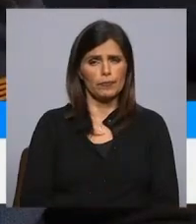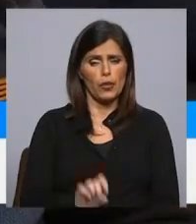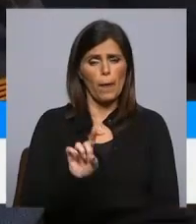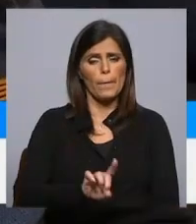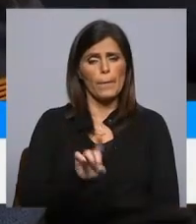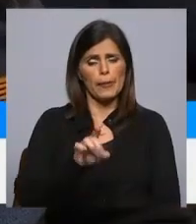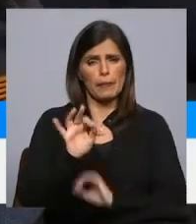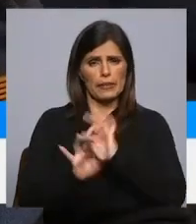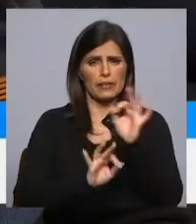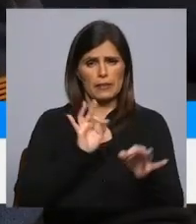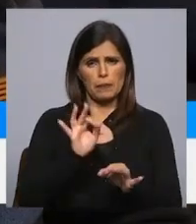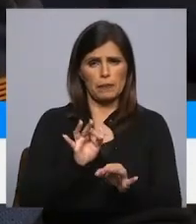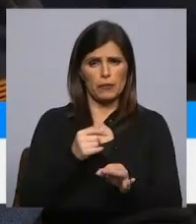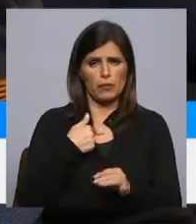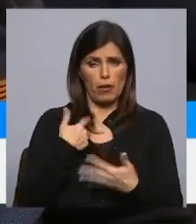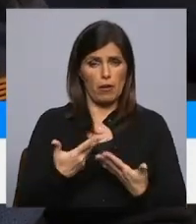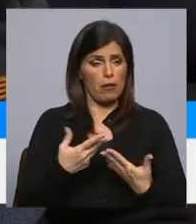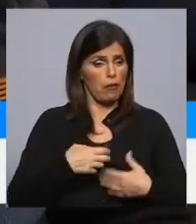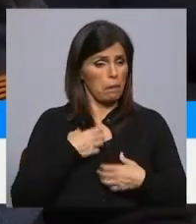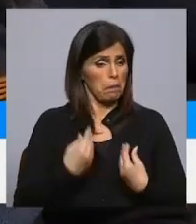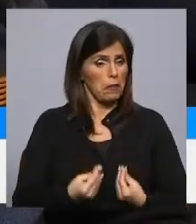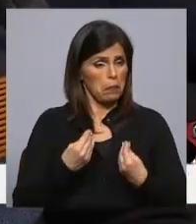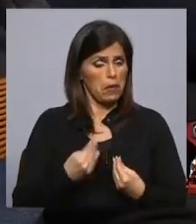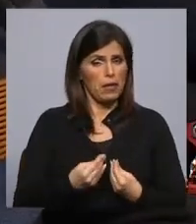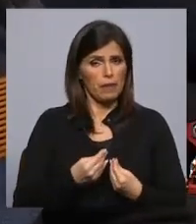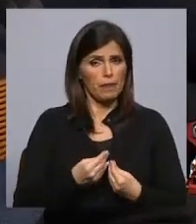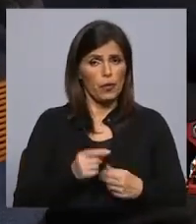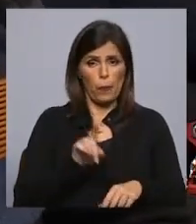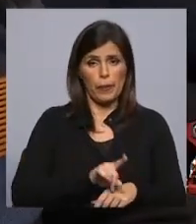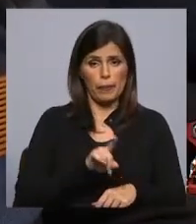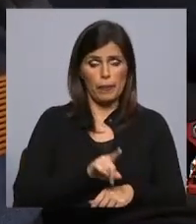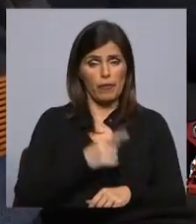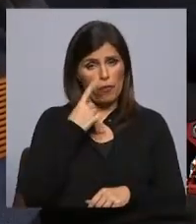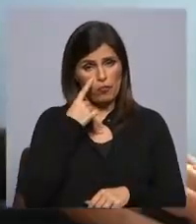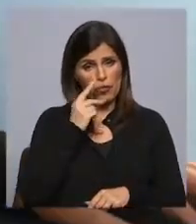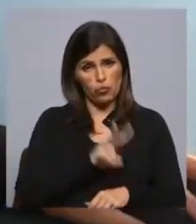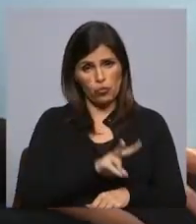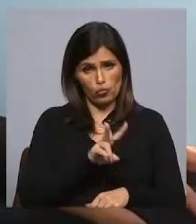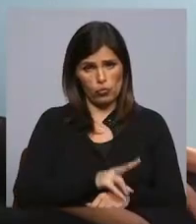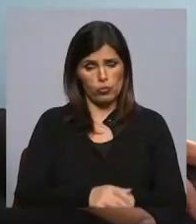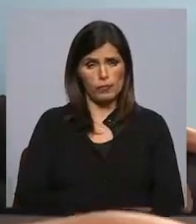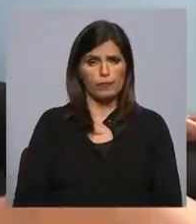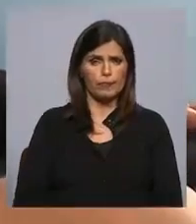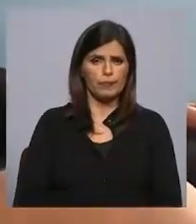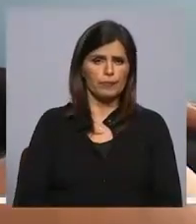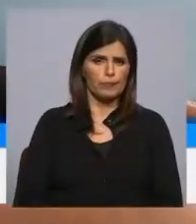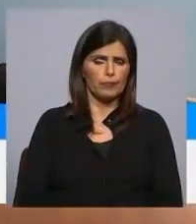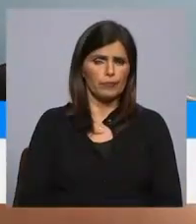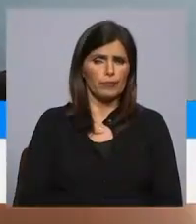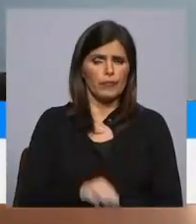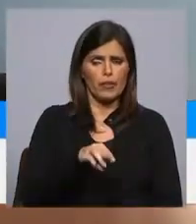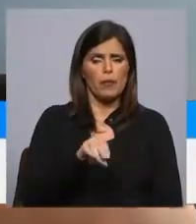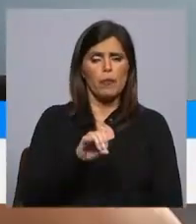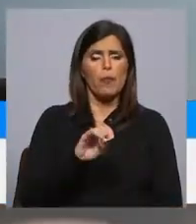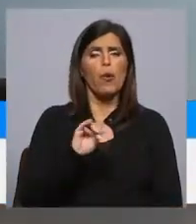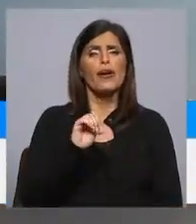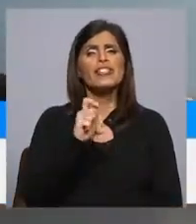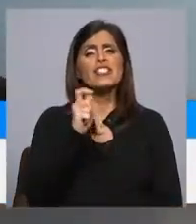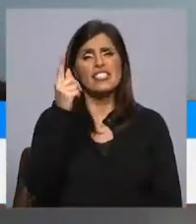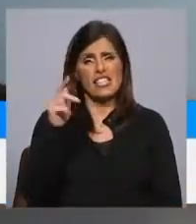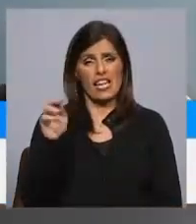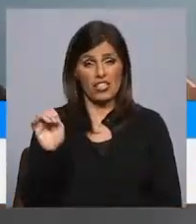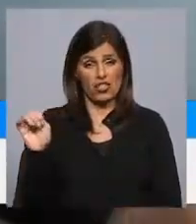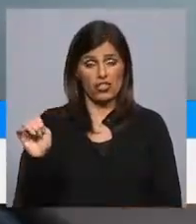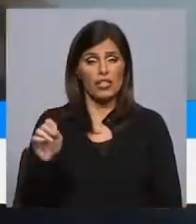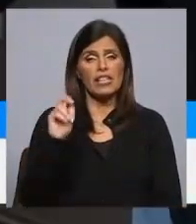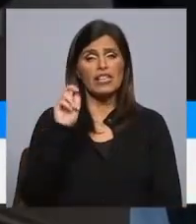tratamento que ele fez, estou-me a encontrar muito bem. Já com o primeiro, agora vamos ver com o segundo. Moisés está entre os quase 3 mil doentes